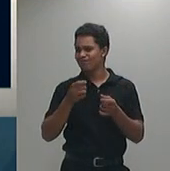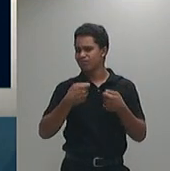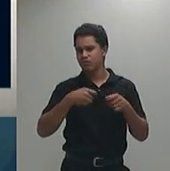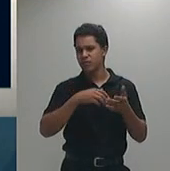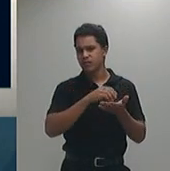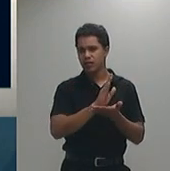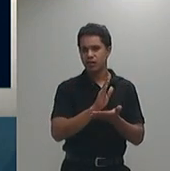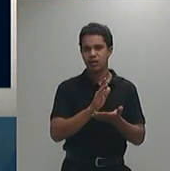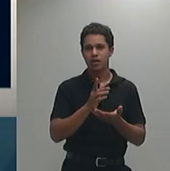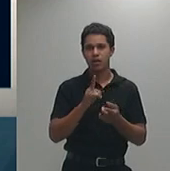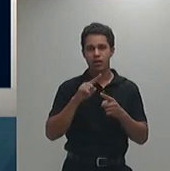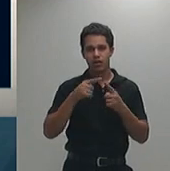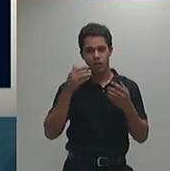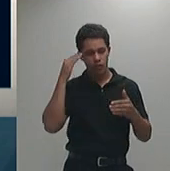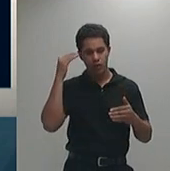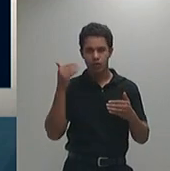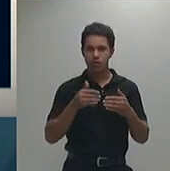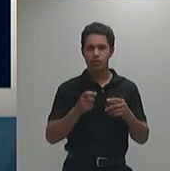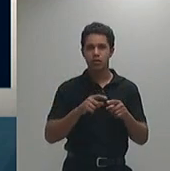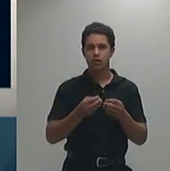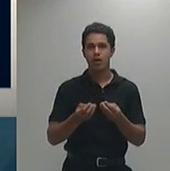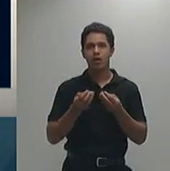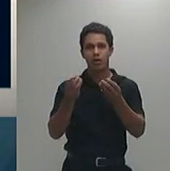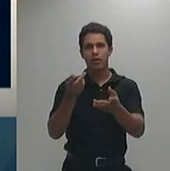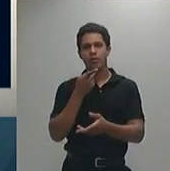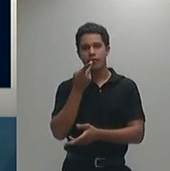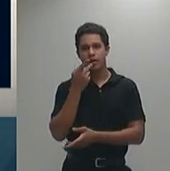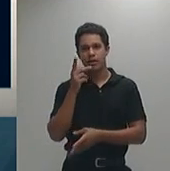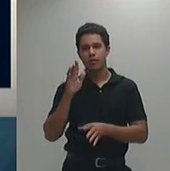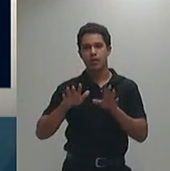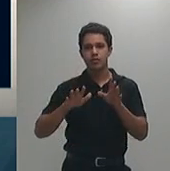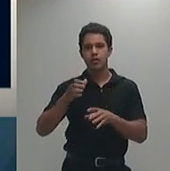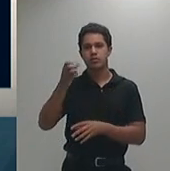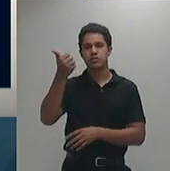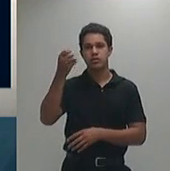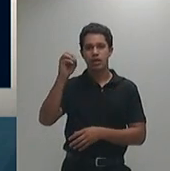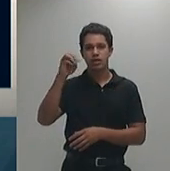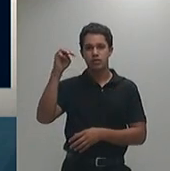com a palavra do Rodrigo tanure pelo prazo combinado